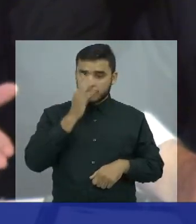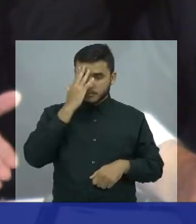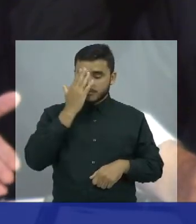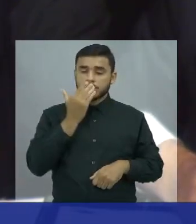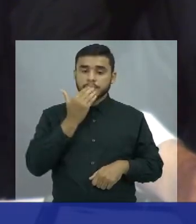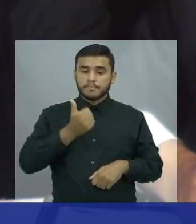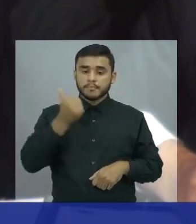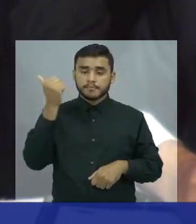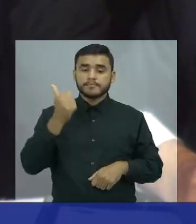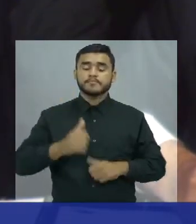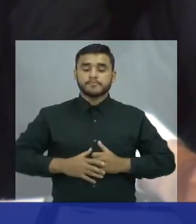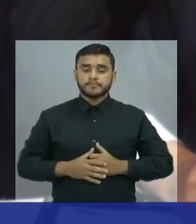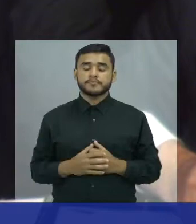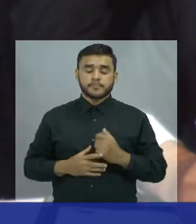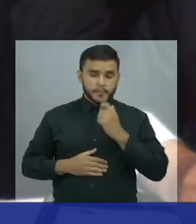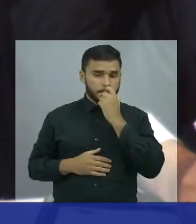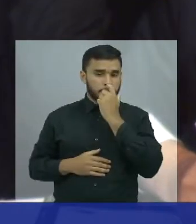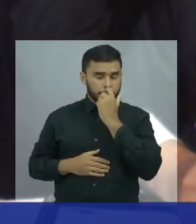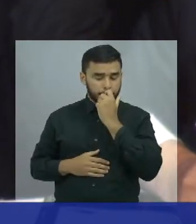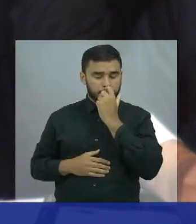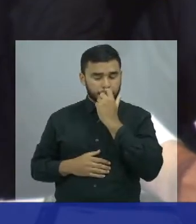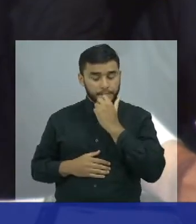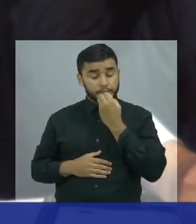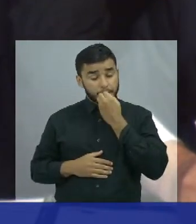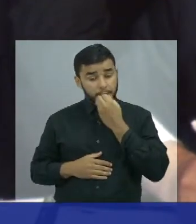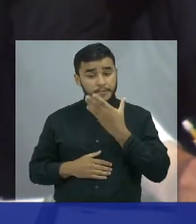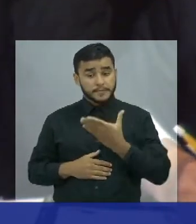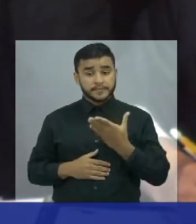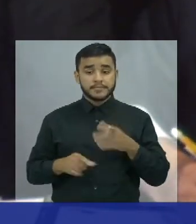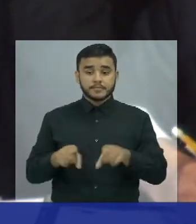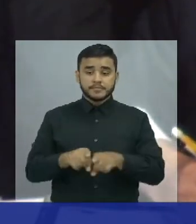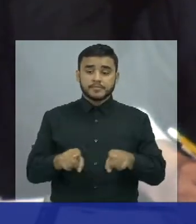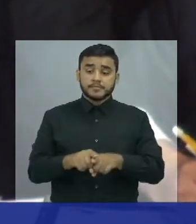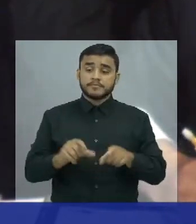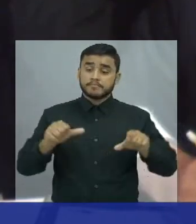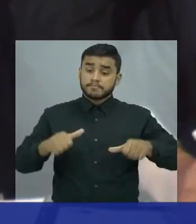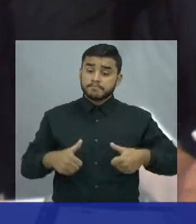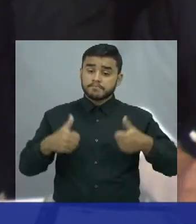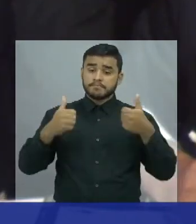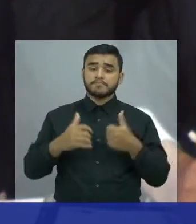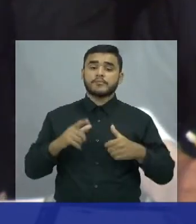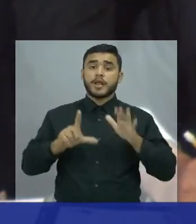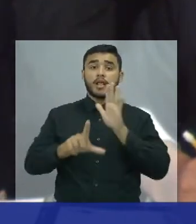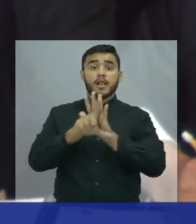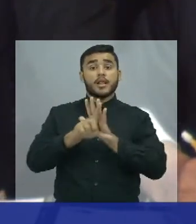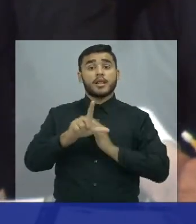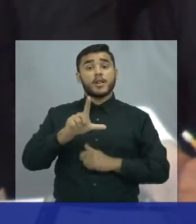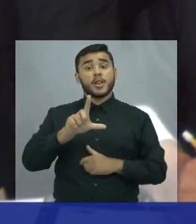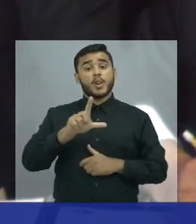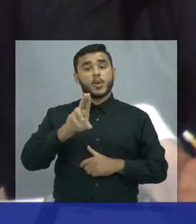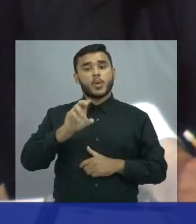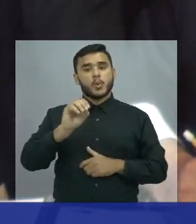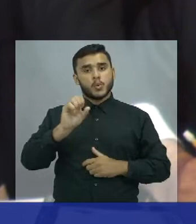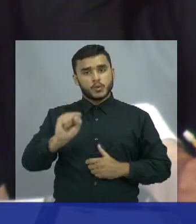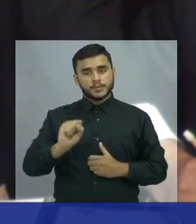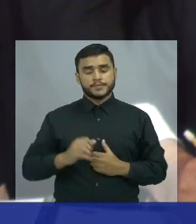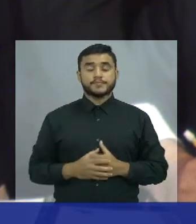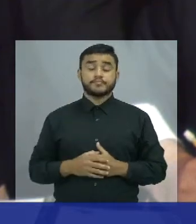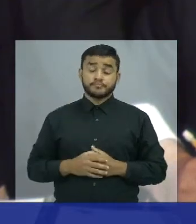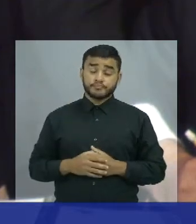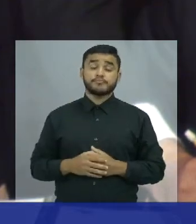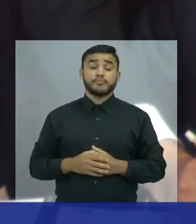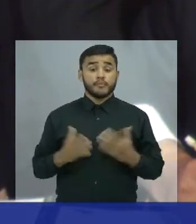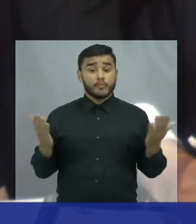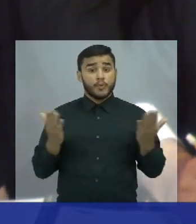mesmo vegetação. O Código, a Lei de Desocupação do Solo diz isso. E, hoje